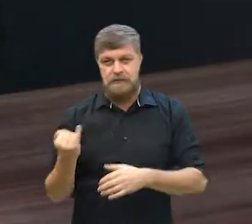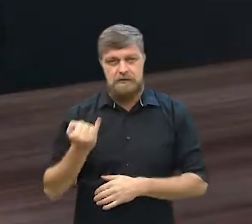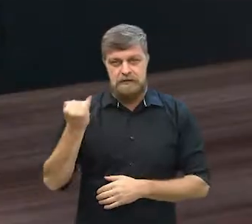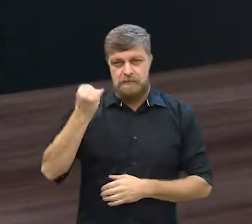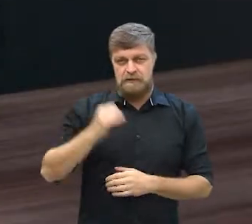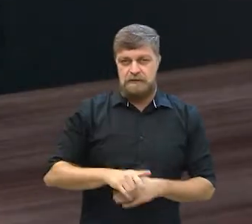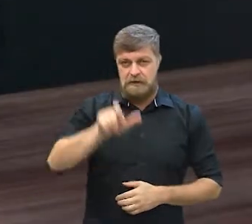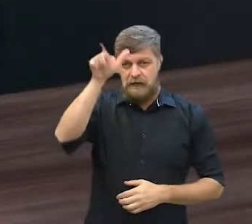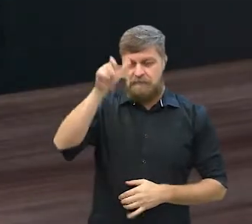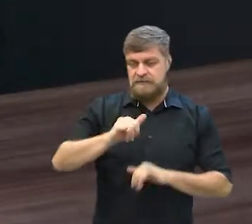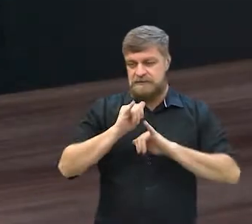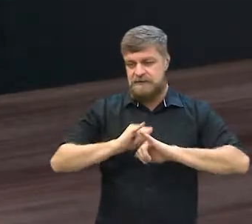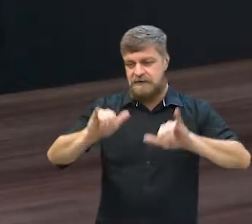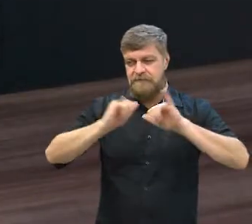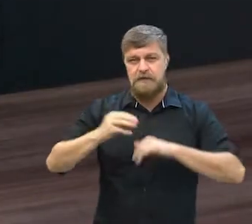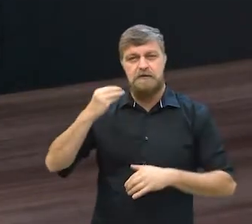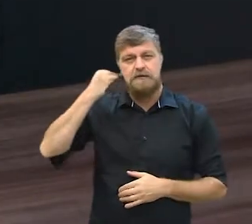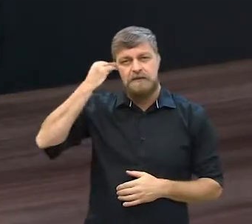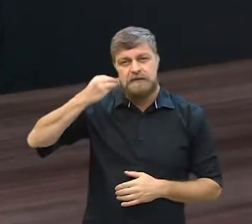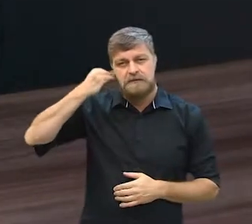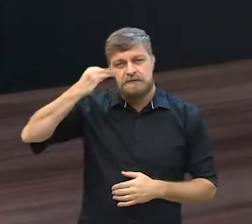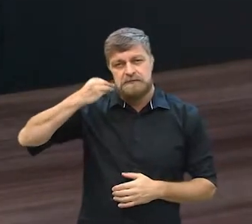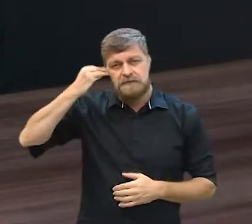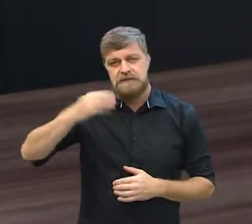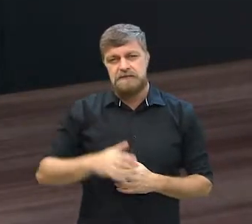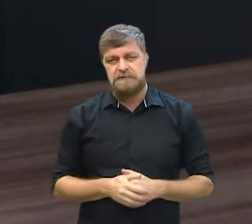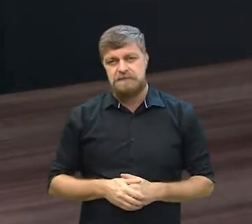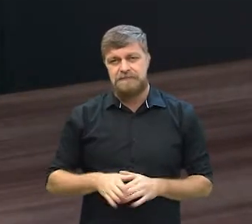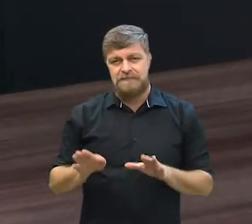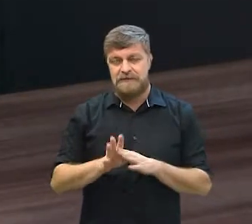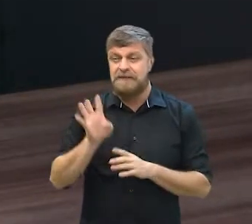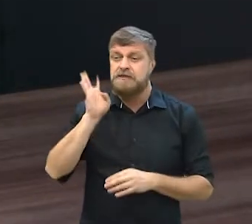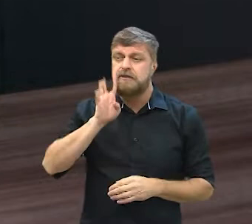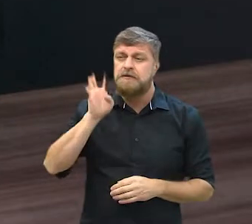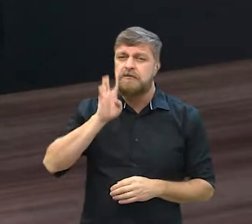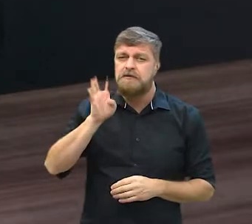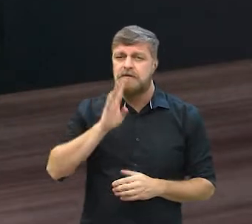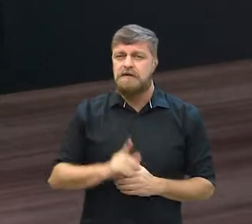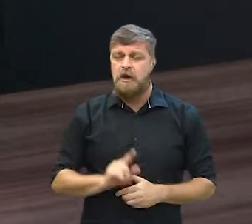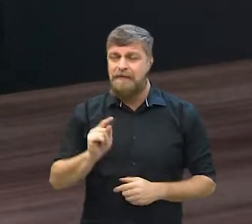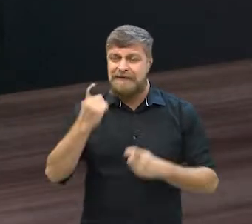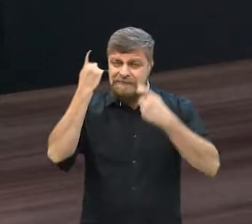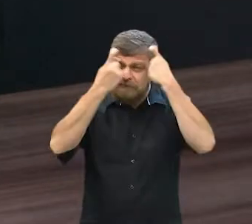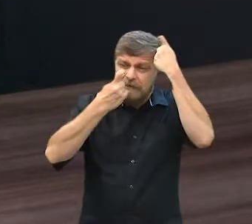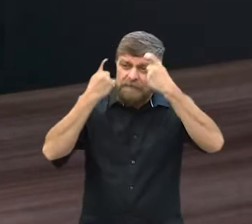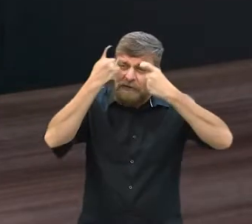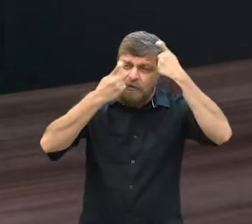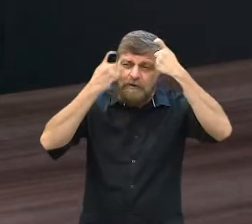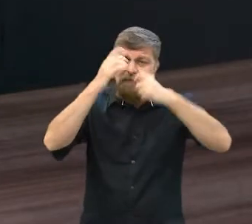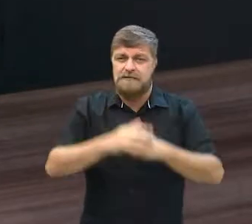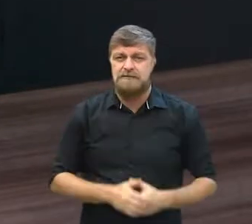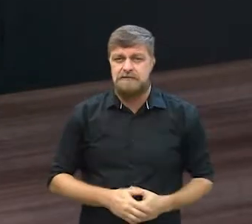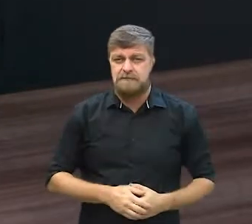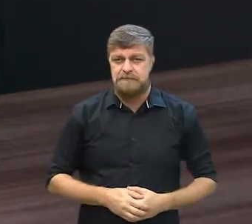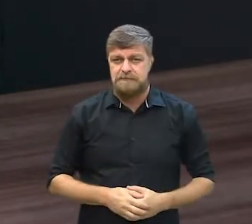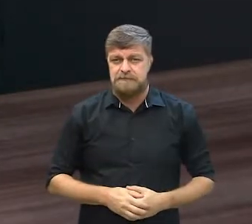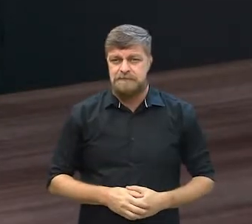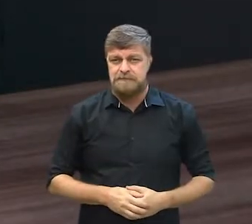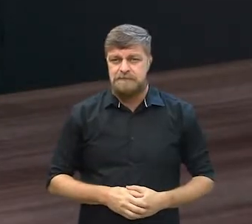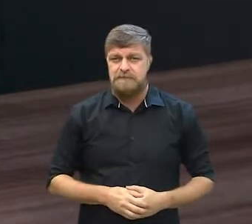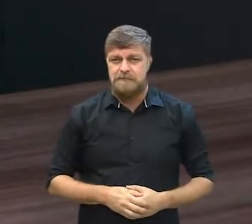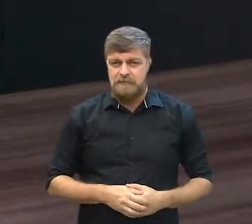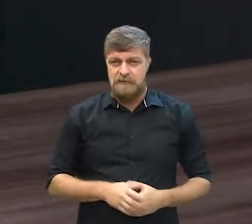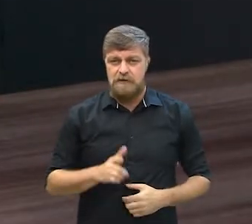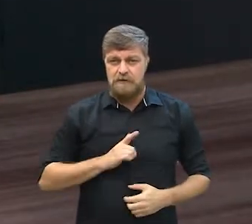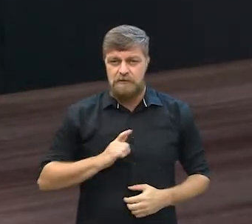importa. Márcio, você falou dessa experiência e falou muito, achei muito legal essa fala, dessa sua preocupação com a questão